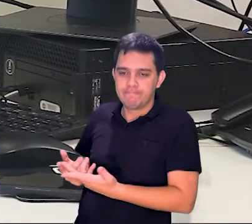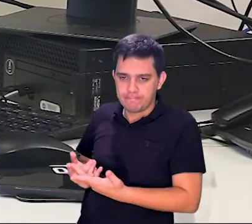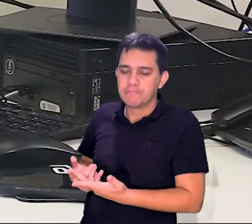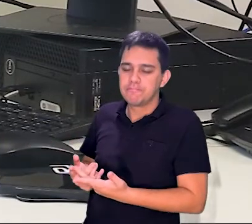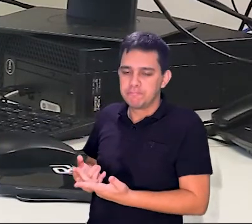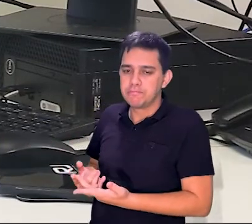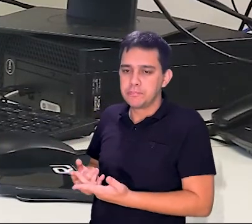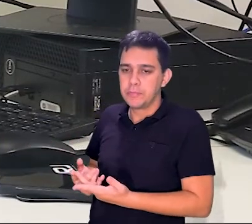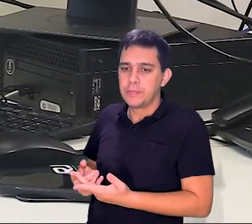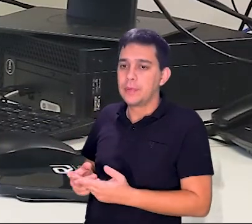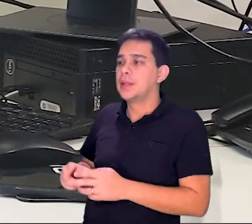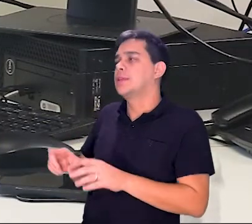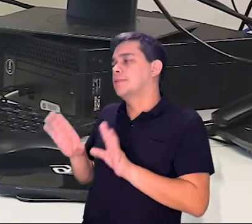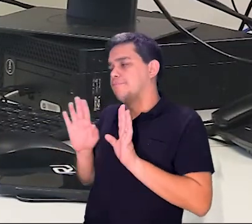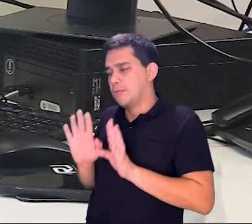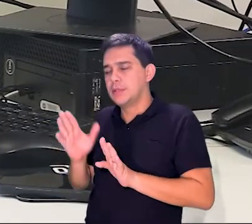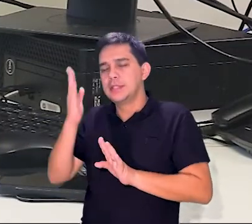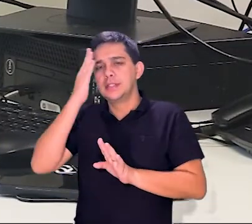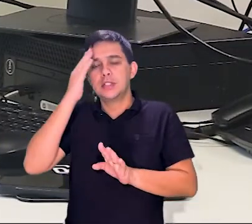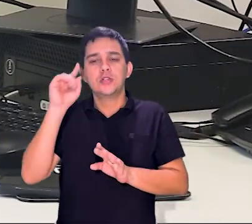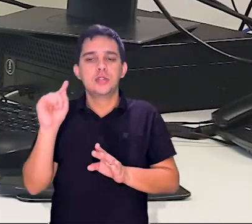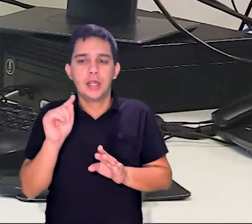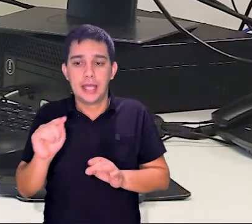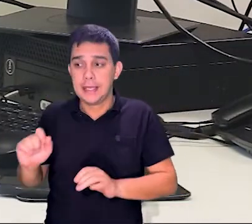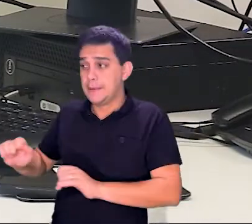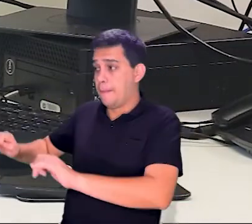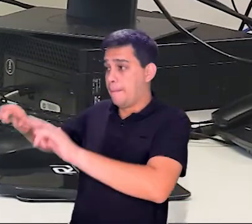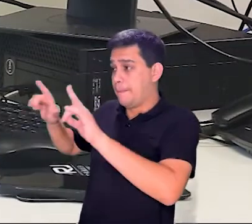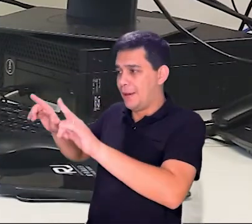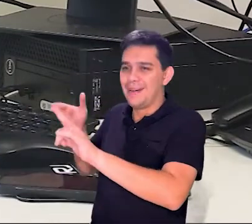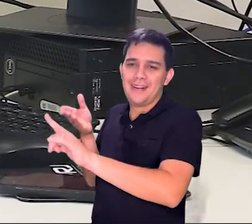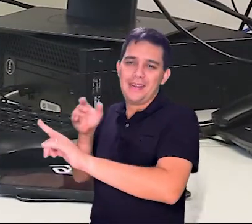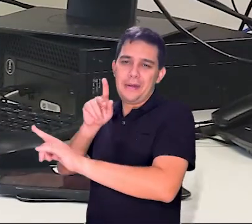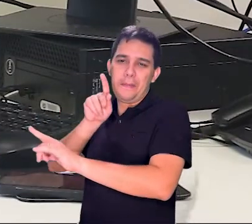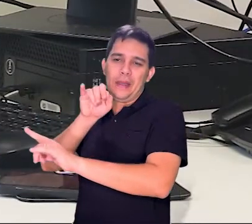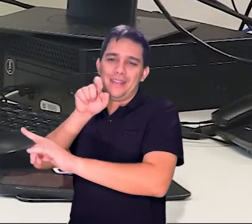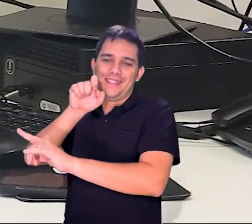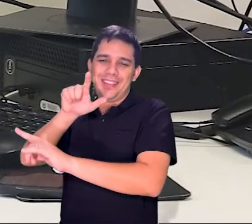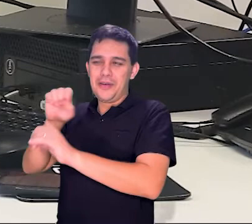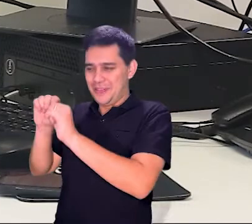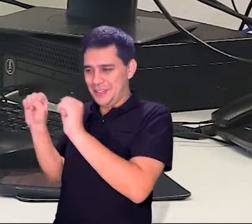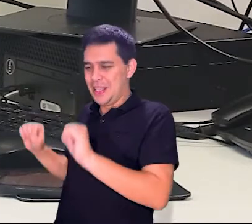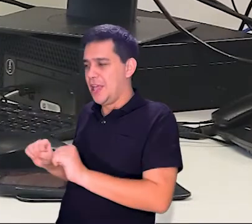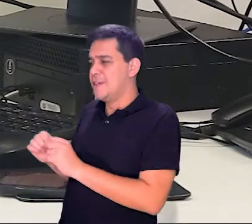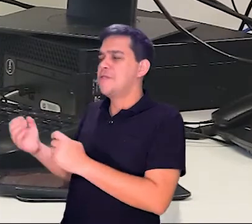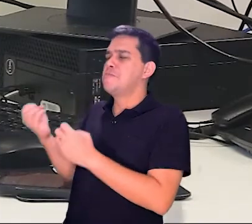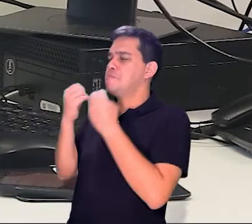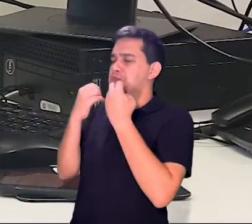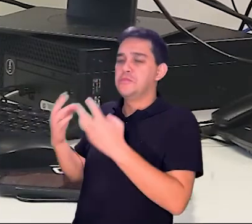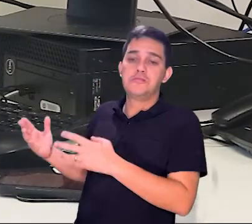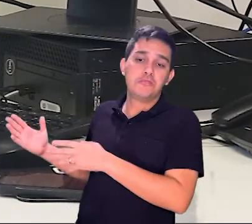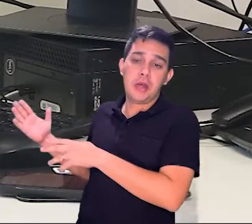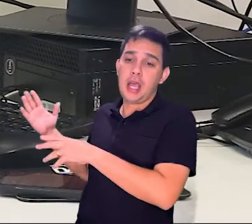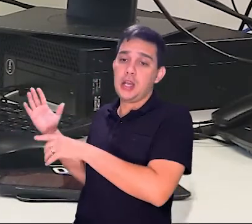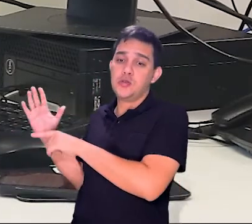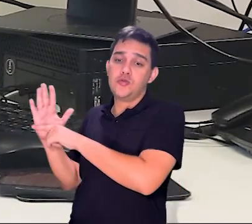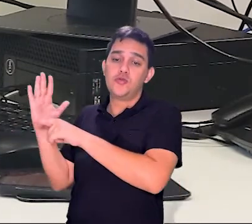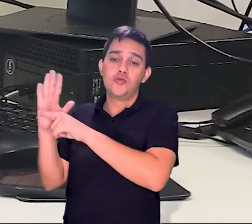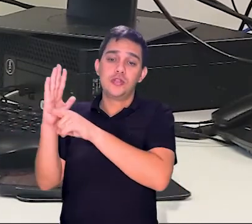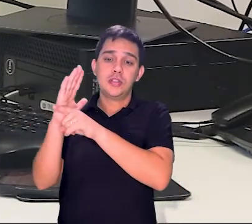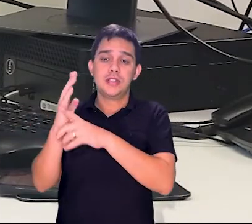para idosos. Sem sombra de dúvida, o painel veio ao encontro, né,